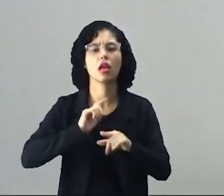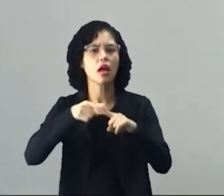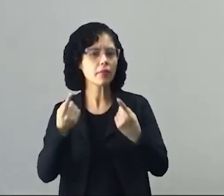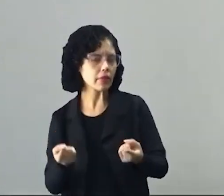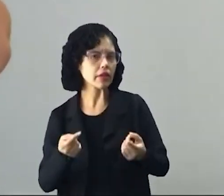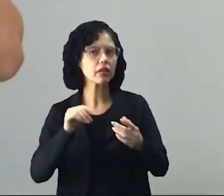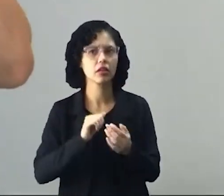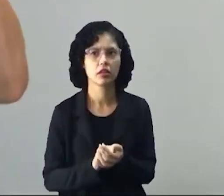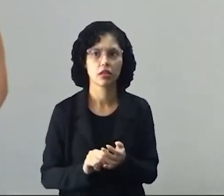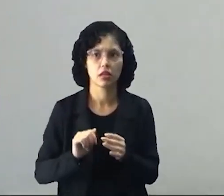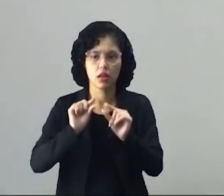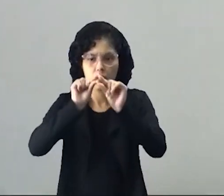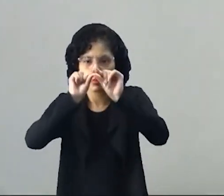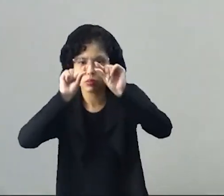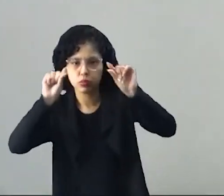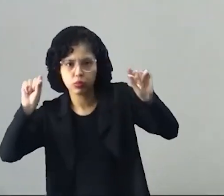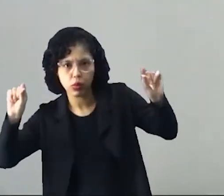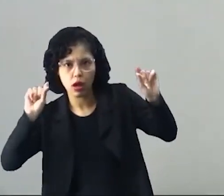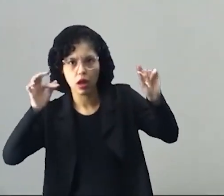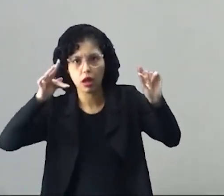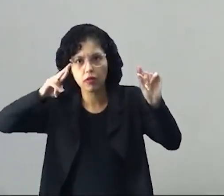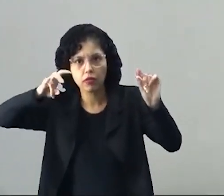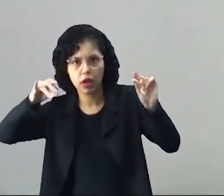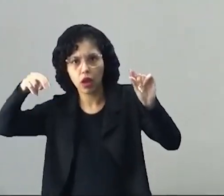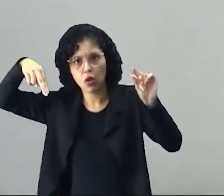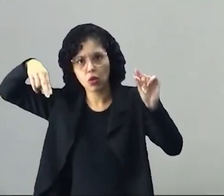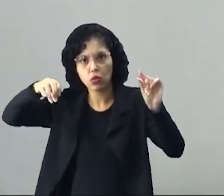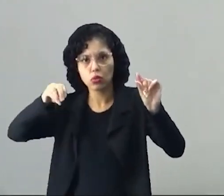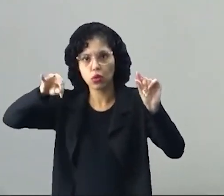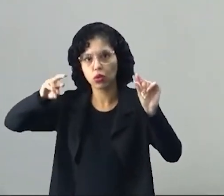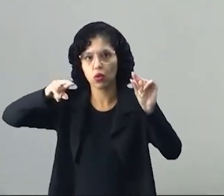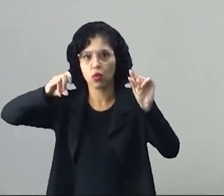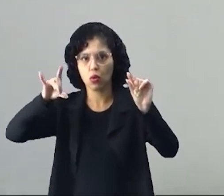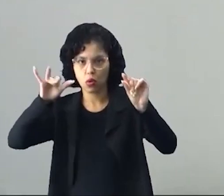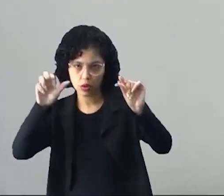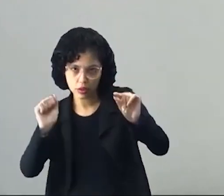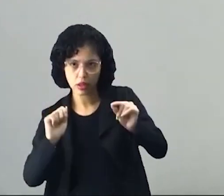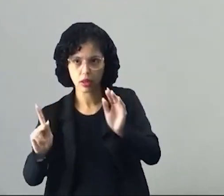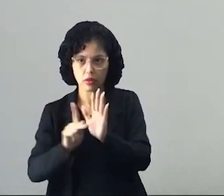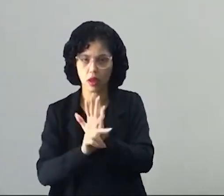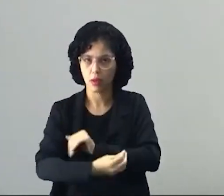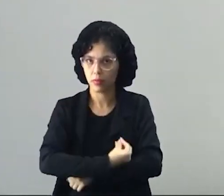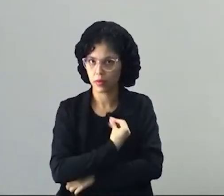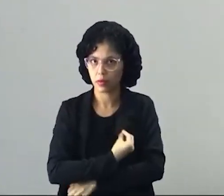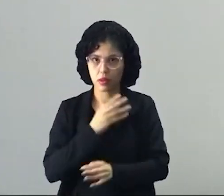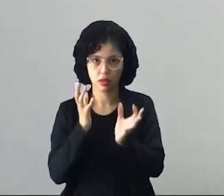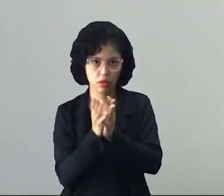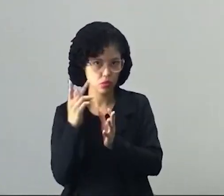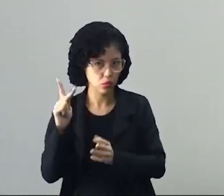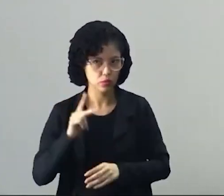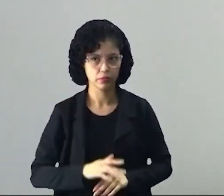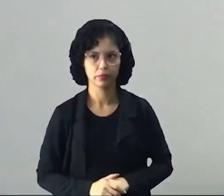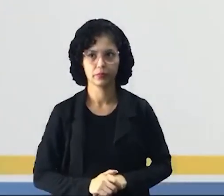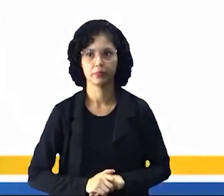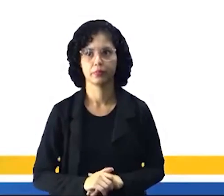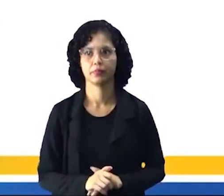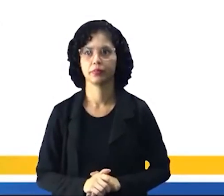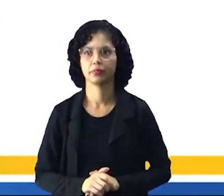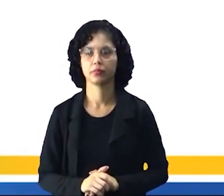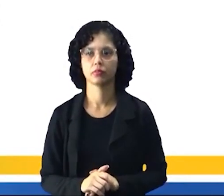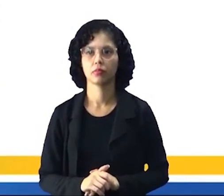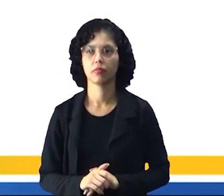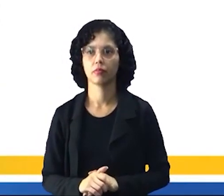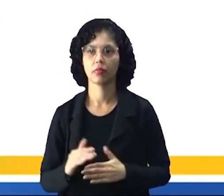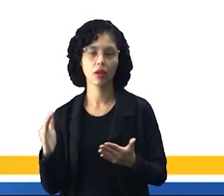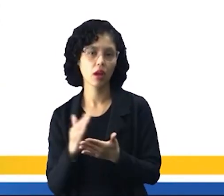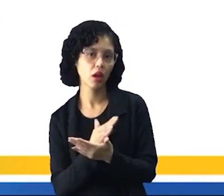esse feixe neural característico, a notocorda, né, dos cordatos, só vai ser presente nesse grupo, ok? E aí a gente